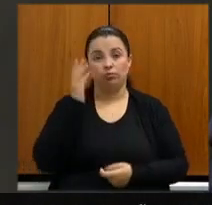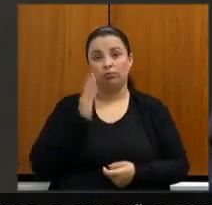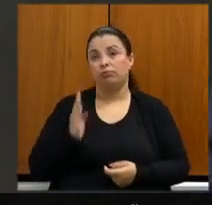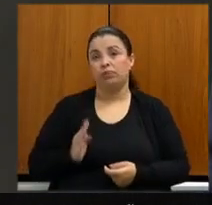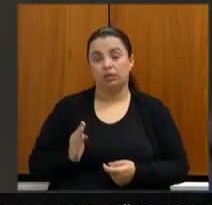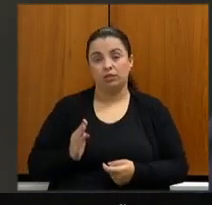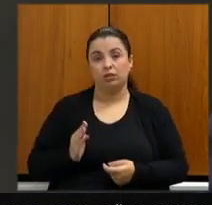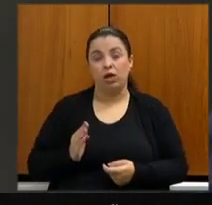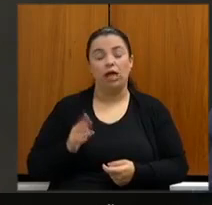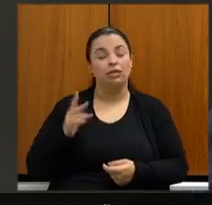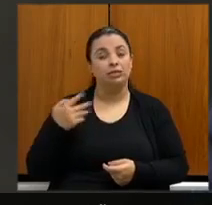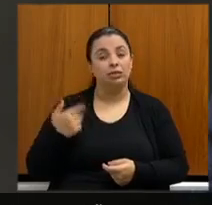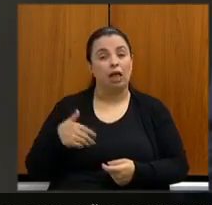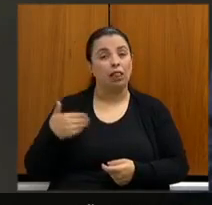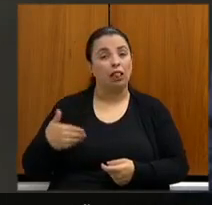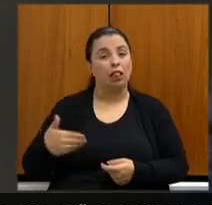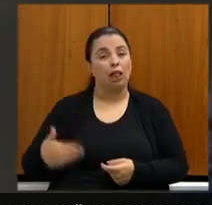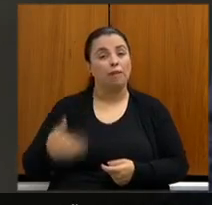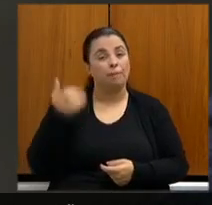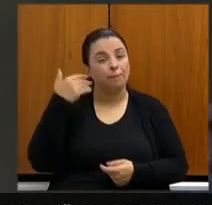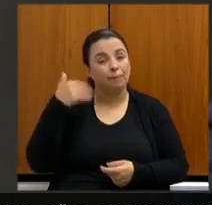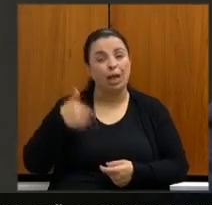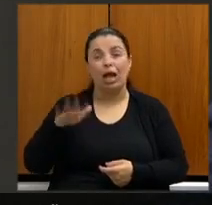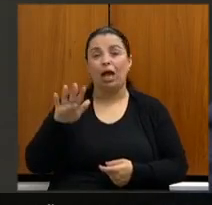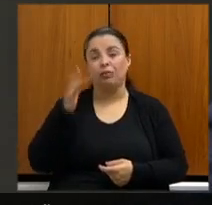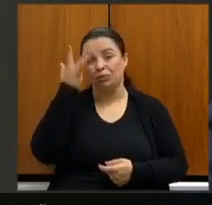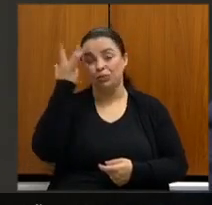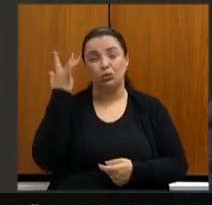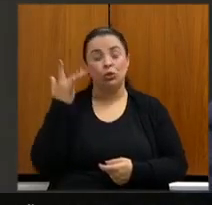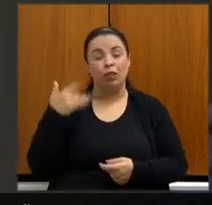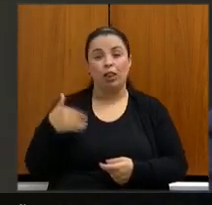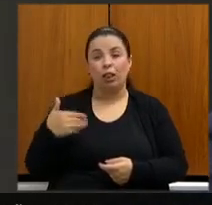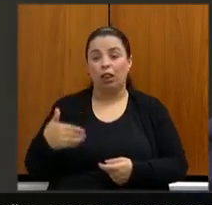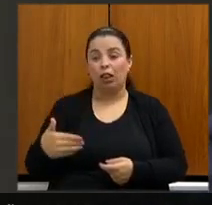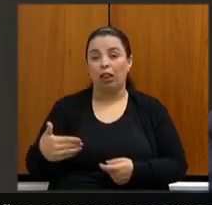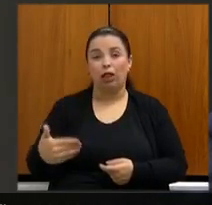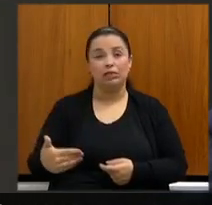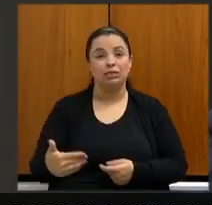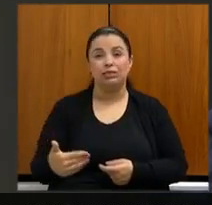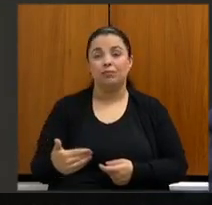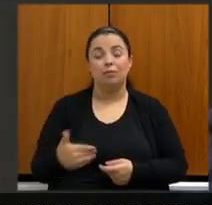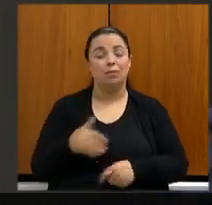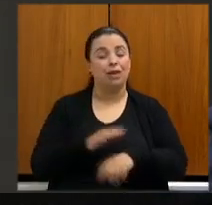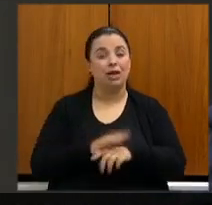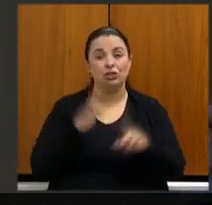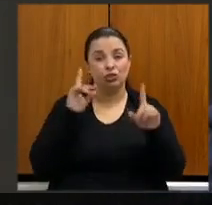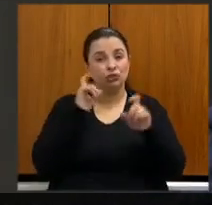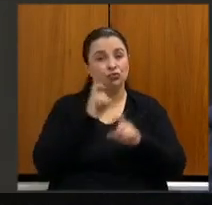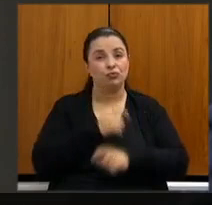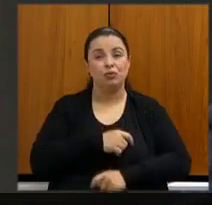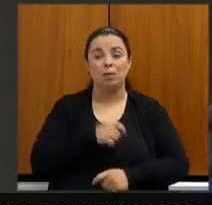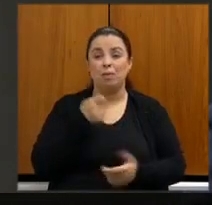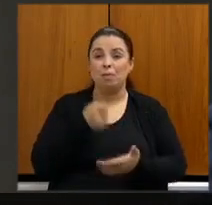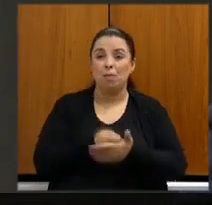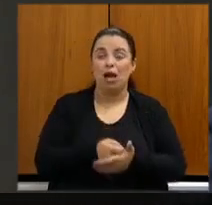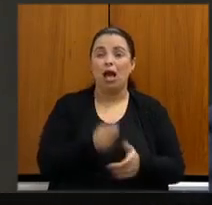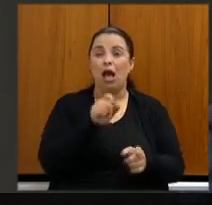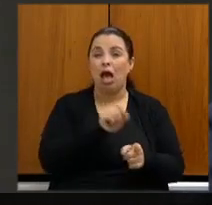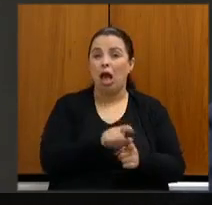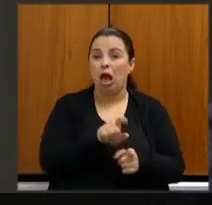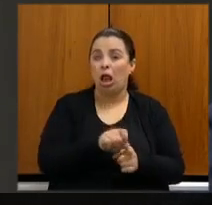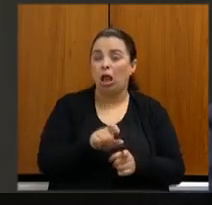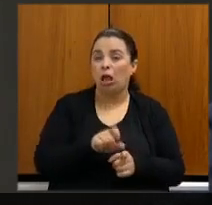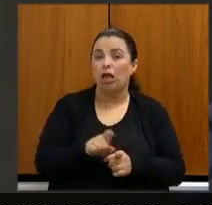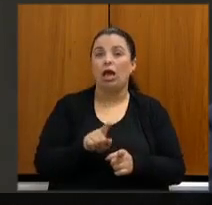cada vez mais as pessoas têm menos condições de custear o seu a namorar em